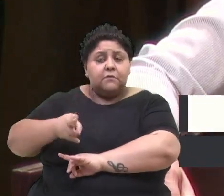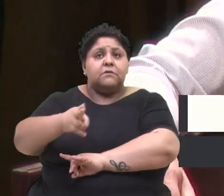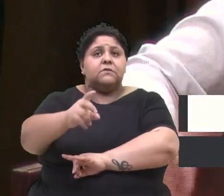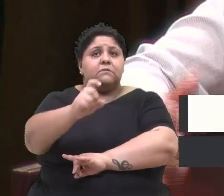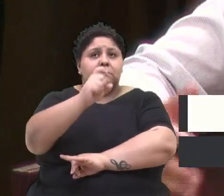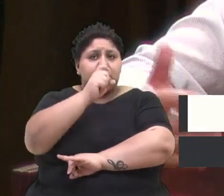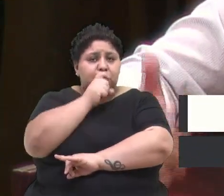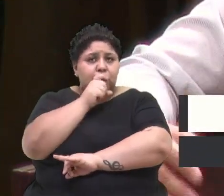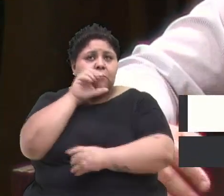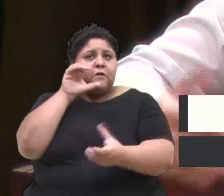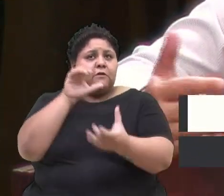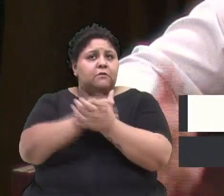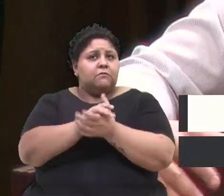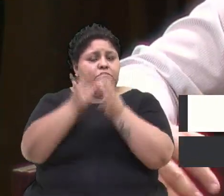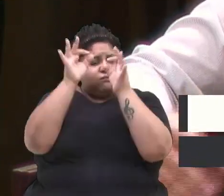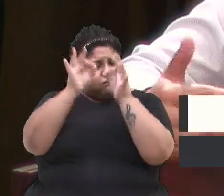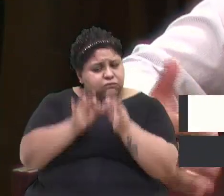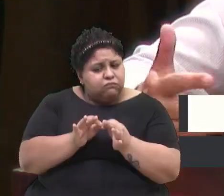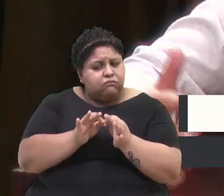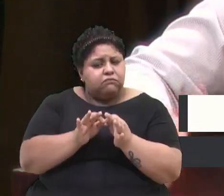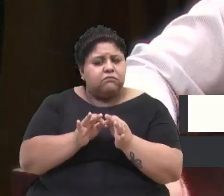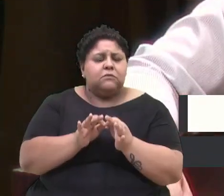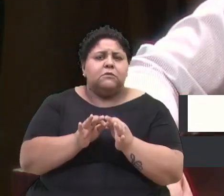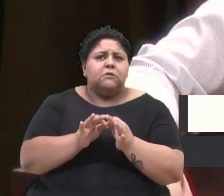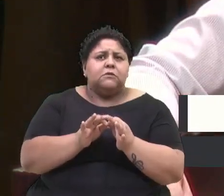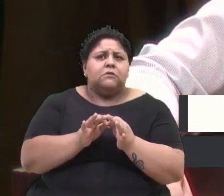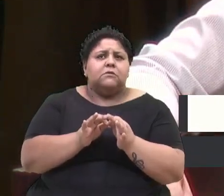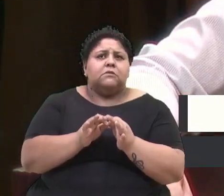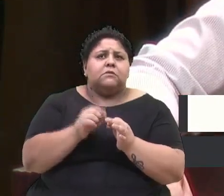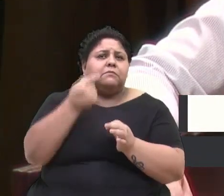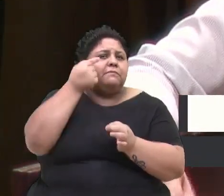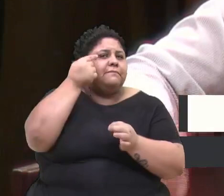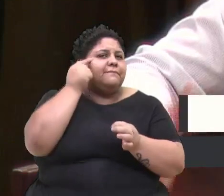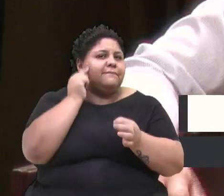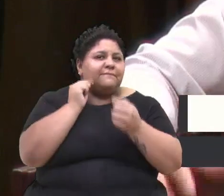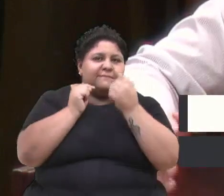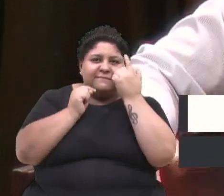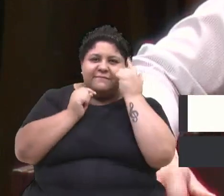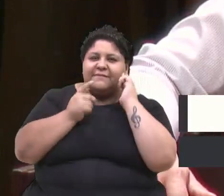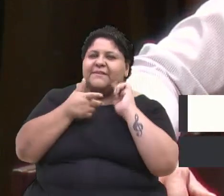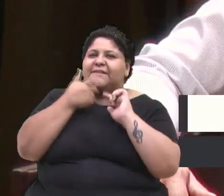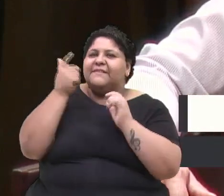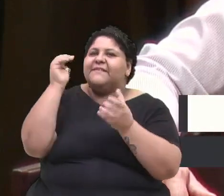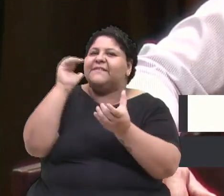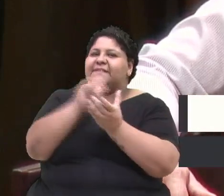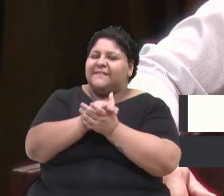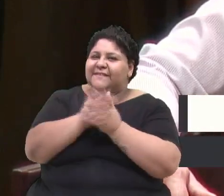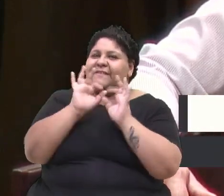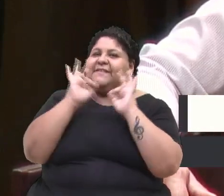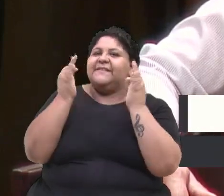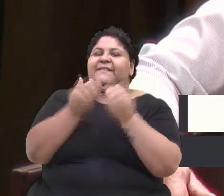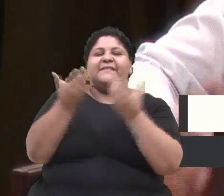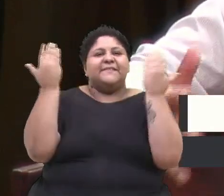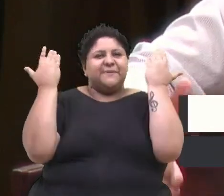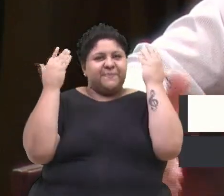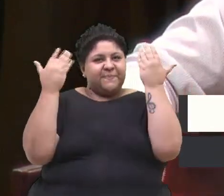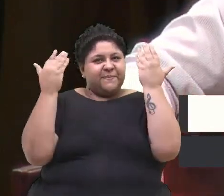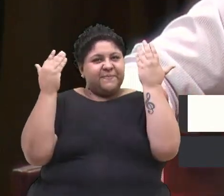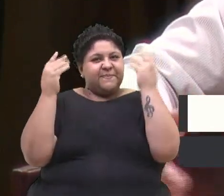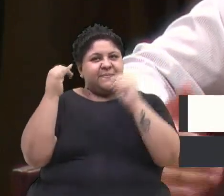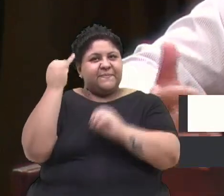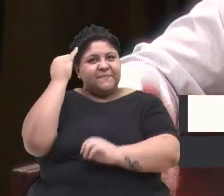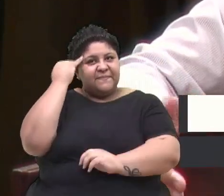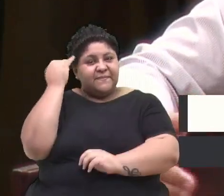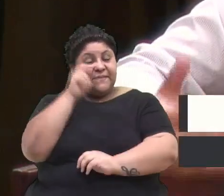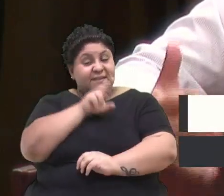e um marido muito zeloso, muito preocupado, enche os olhos quando o senhor fala da sua esposa, da sua família. Parabéns, vereador D'Ambrós. Seu irmão,